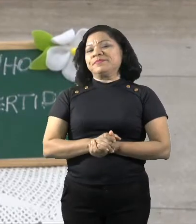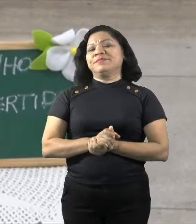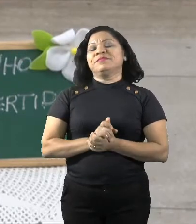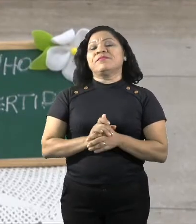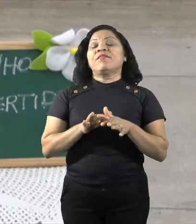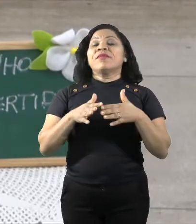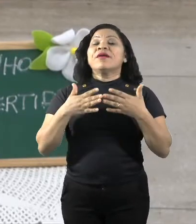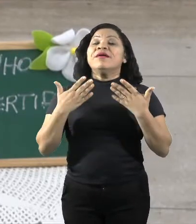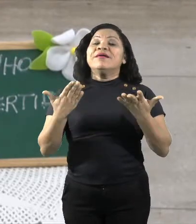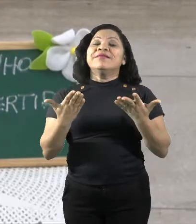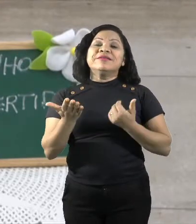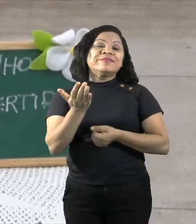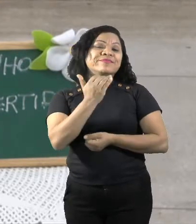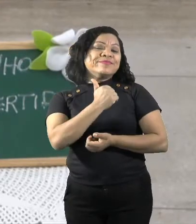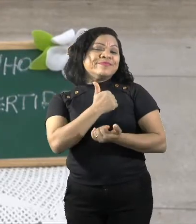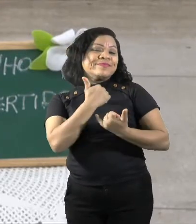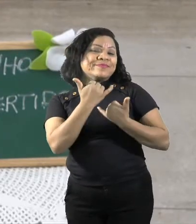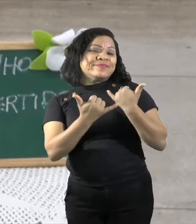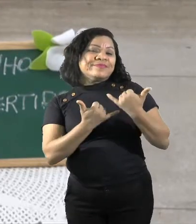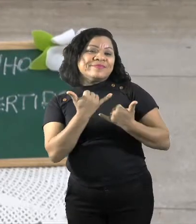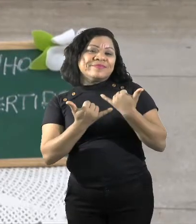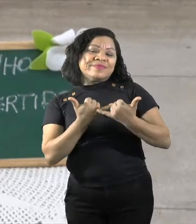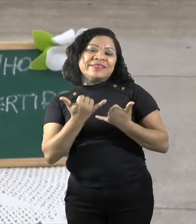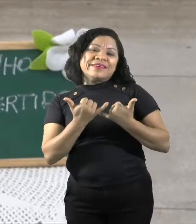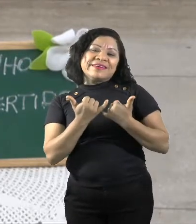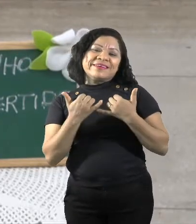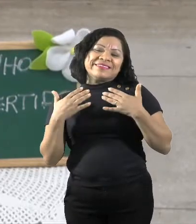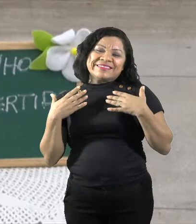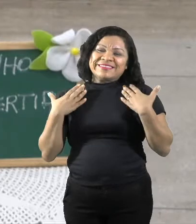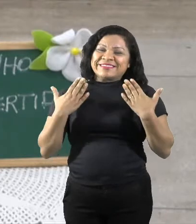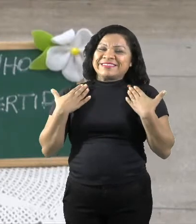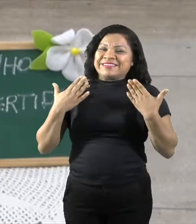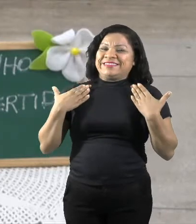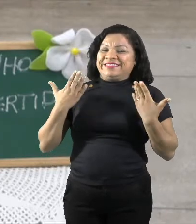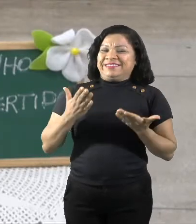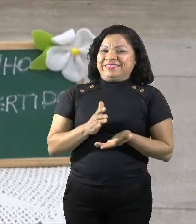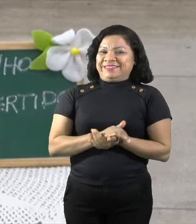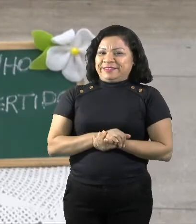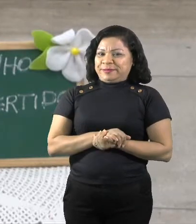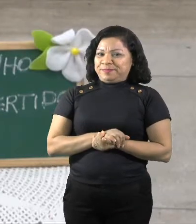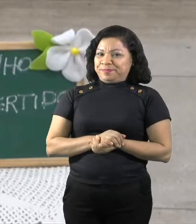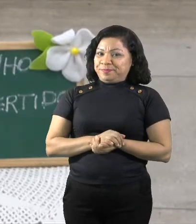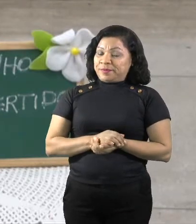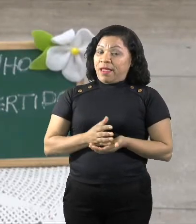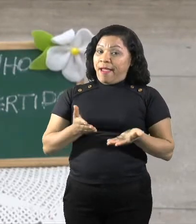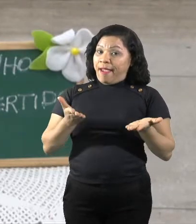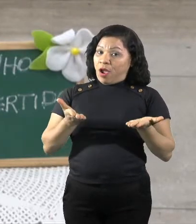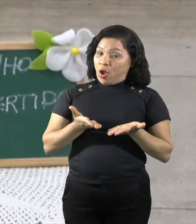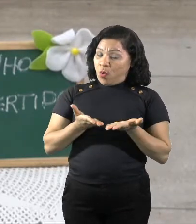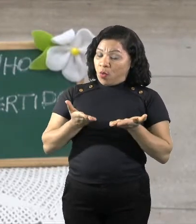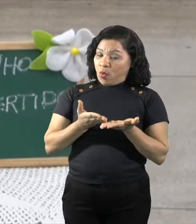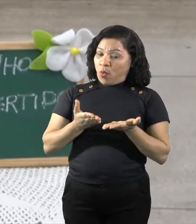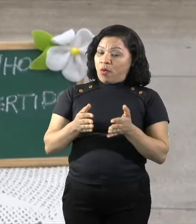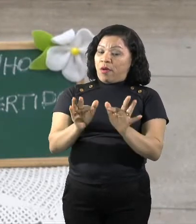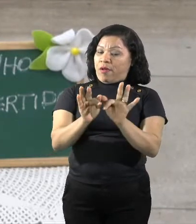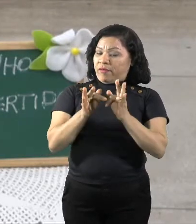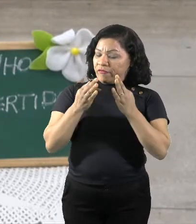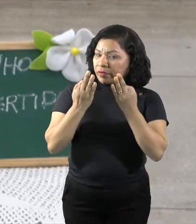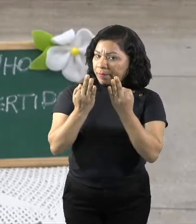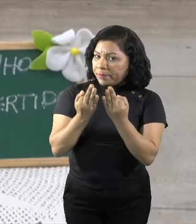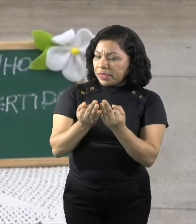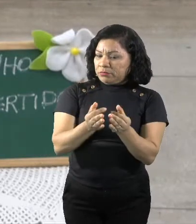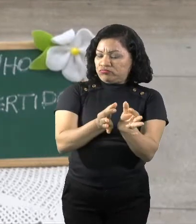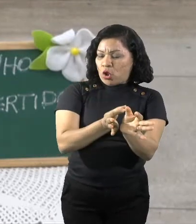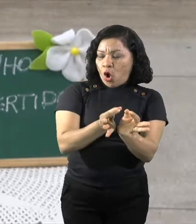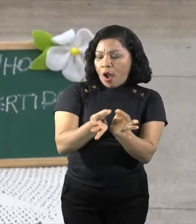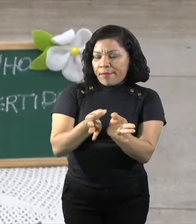gente brincar de tomar banho bem divertido? É o momento que vocês, família, vão organizar o